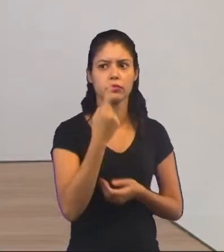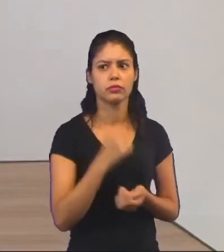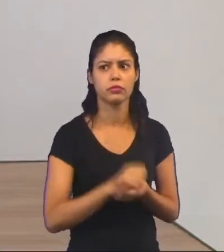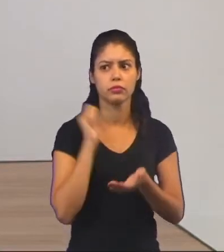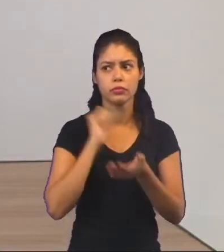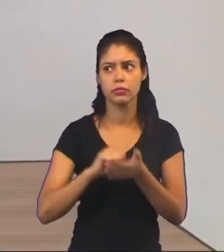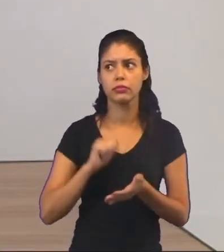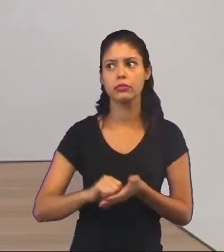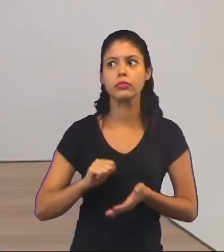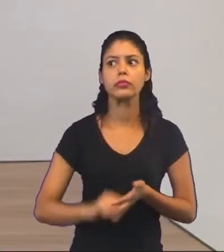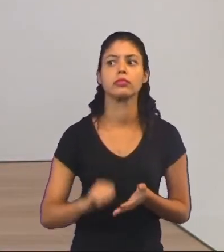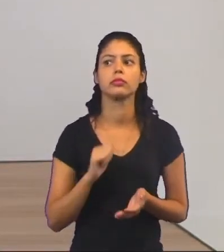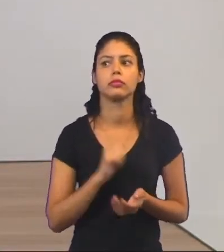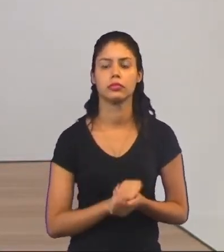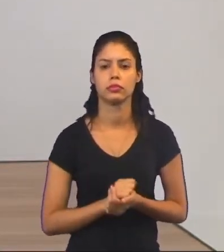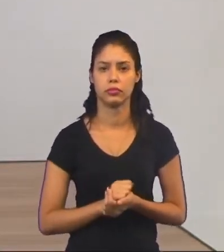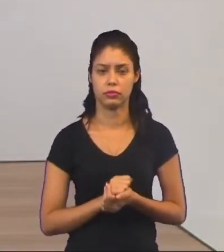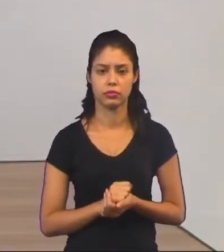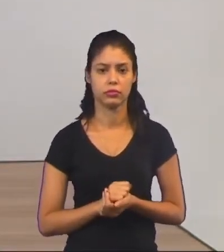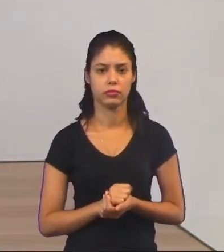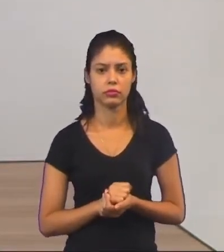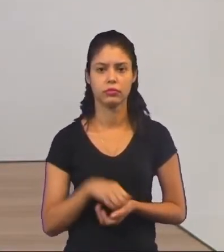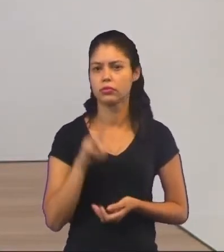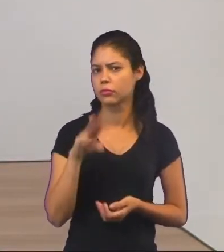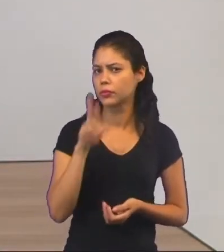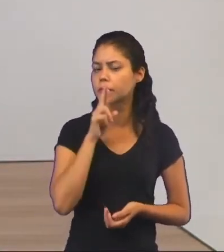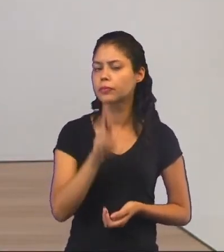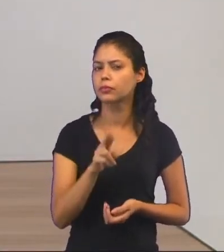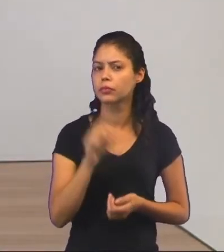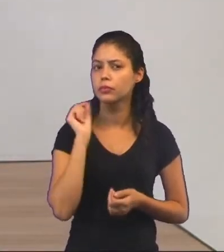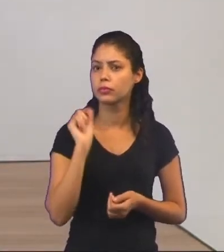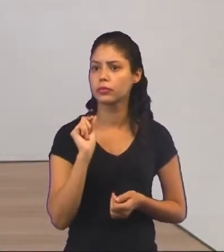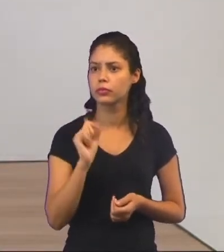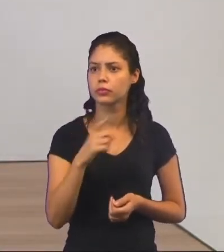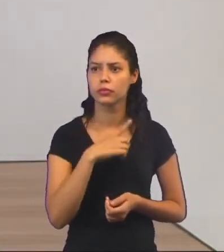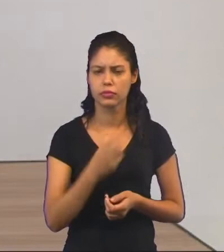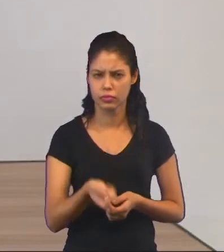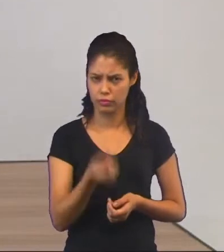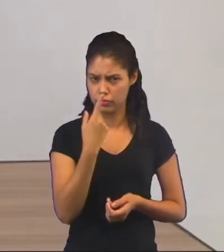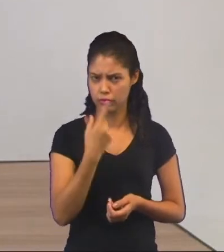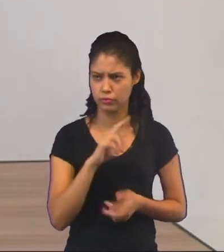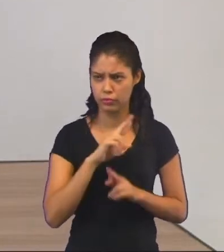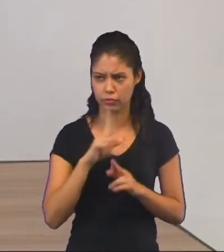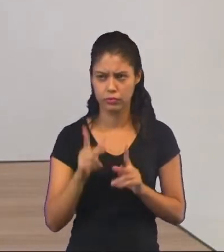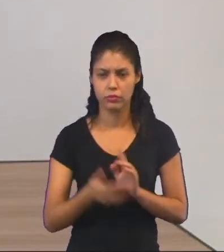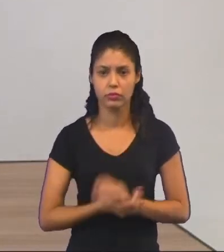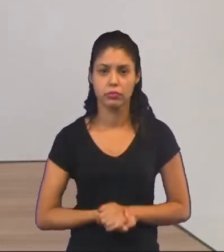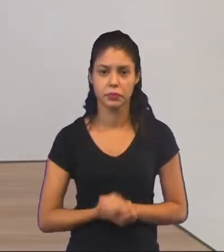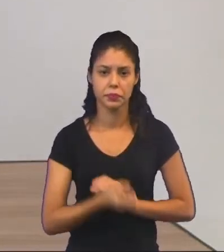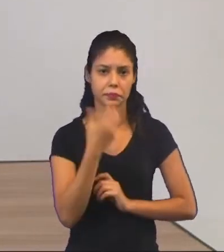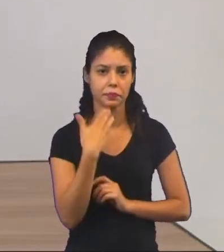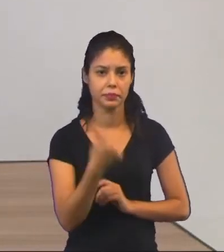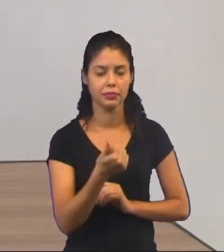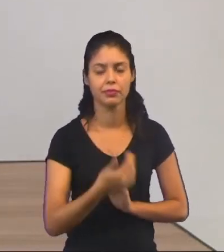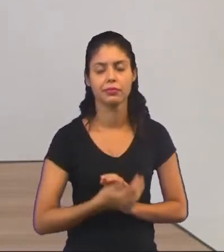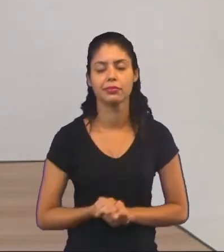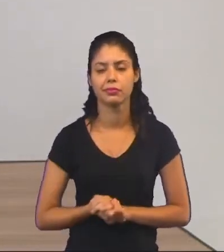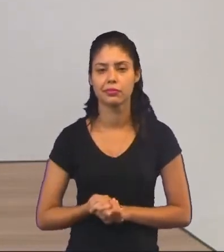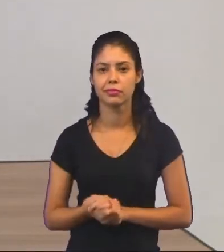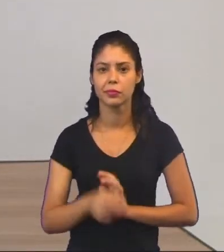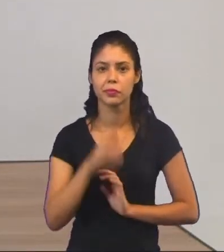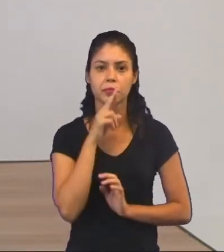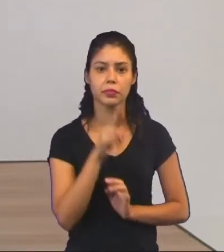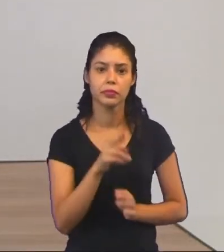na escrita desse texto? Quem é que se arrisca a me responder o que há ali de estranho? Muito bem, turma, para quem